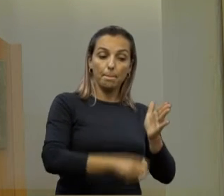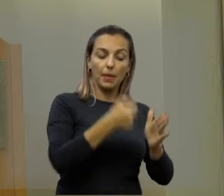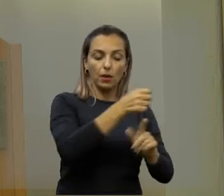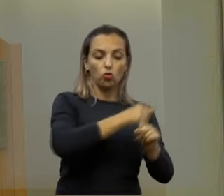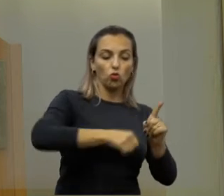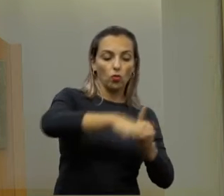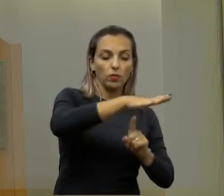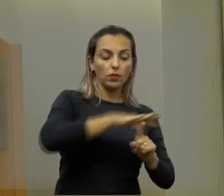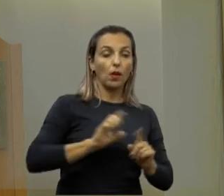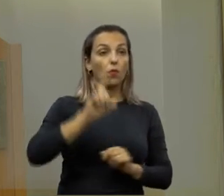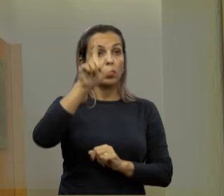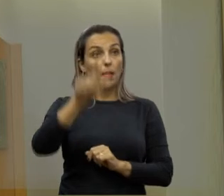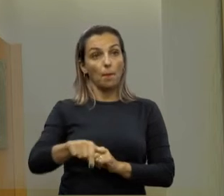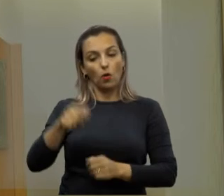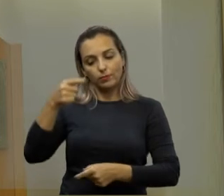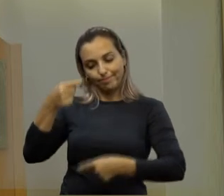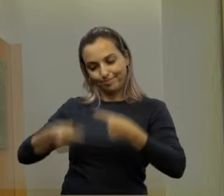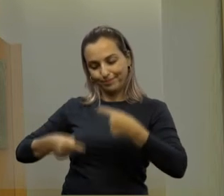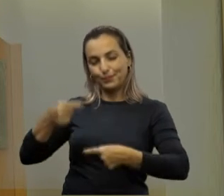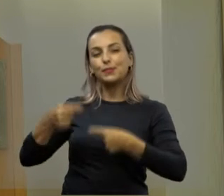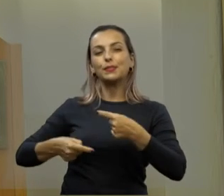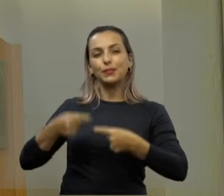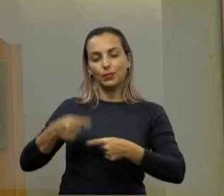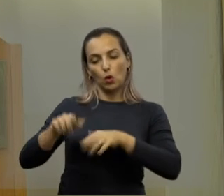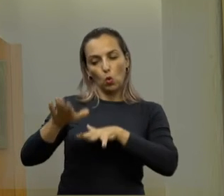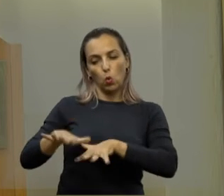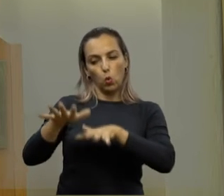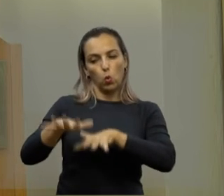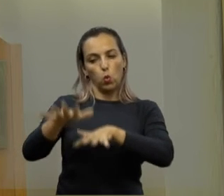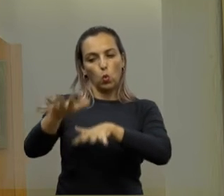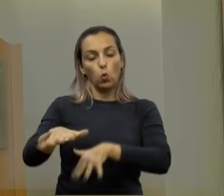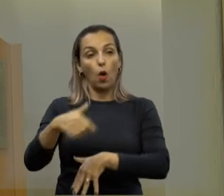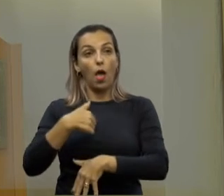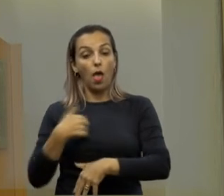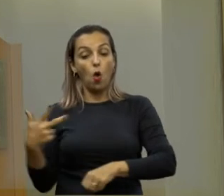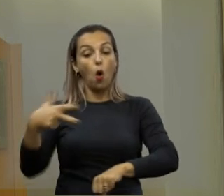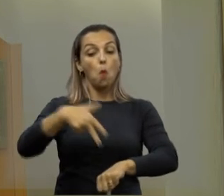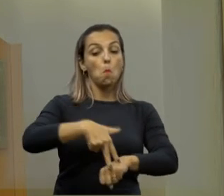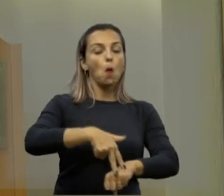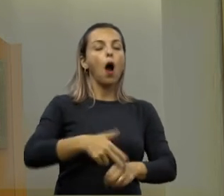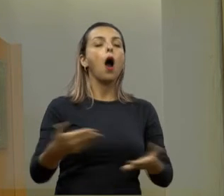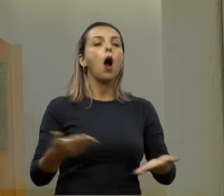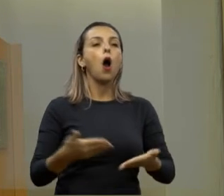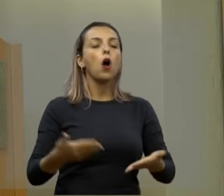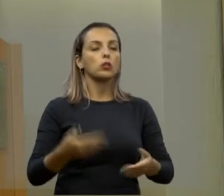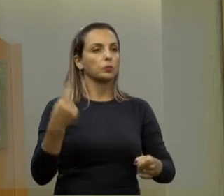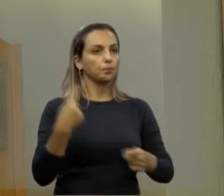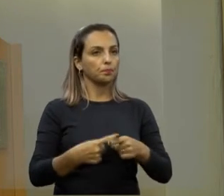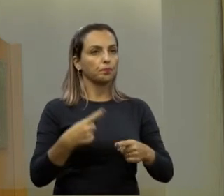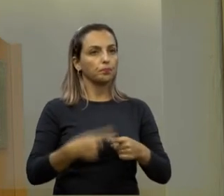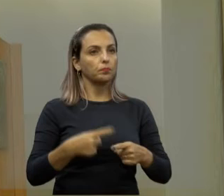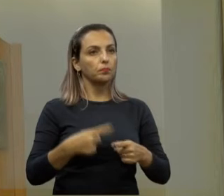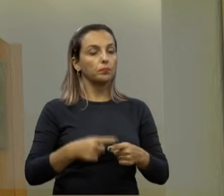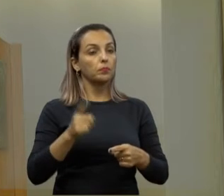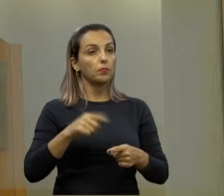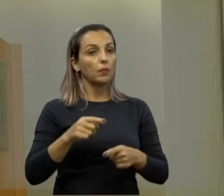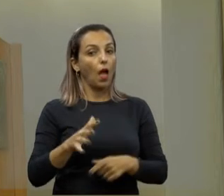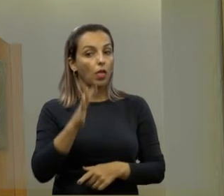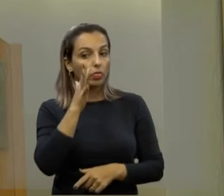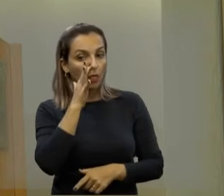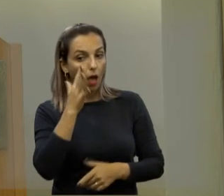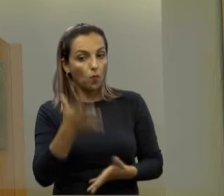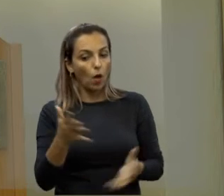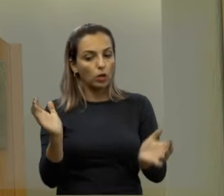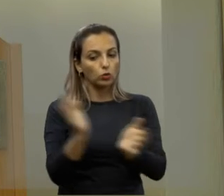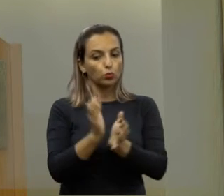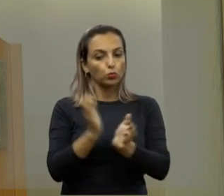social e depois militância política que hoje eu só estou aqui porque foi graças às indicações de